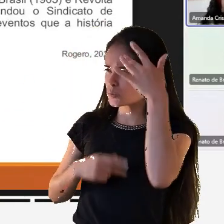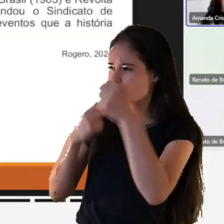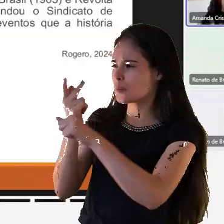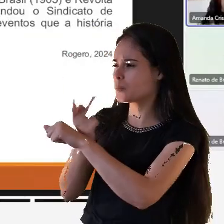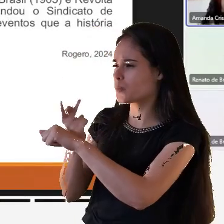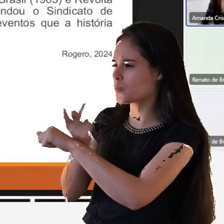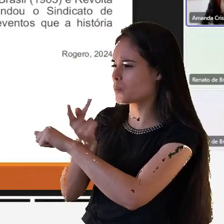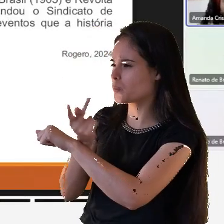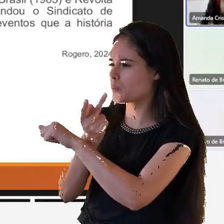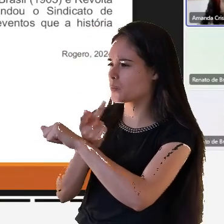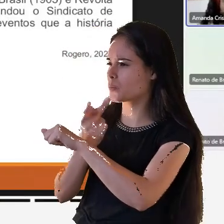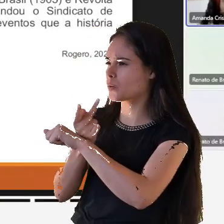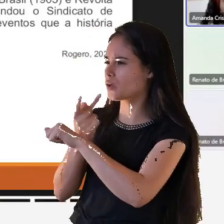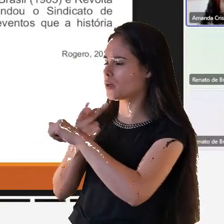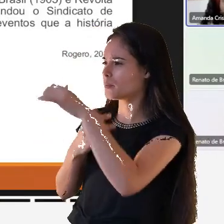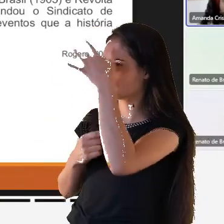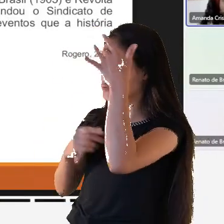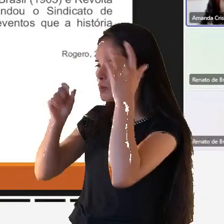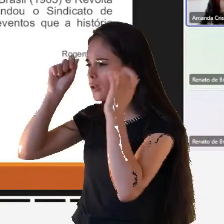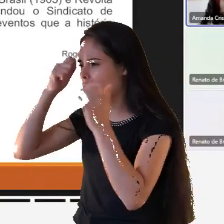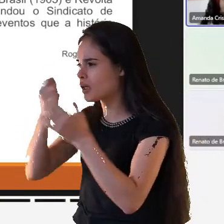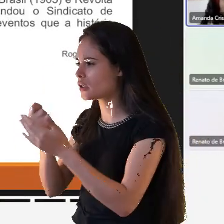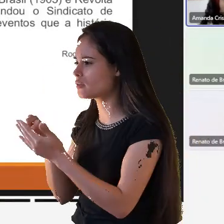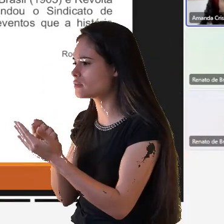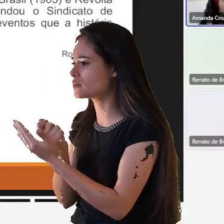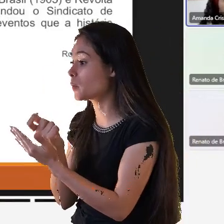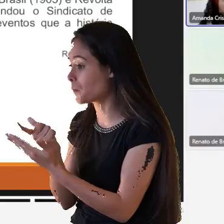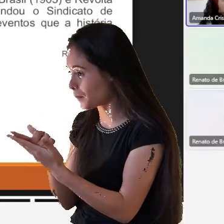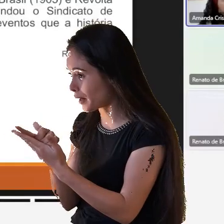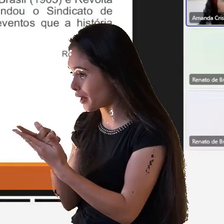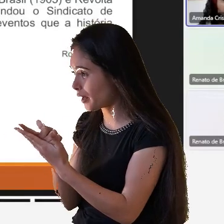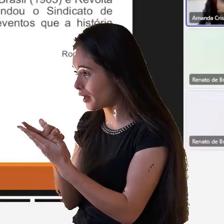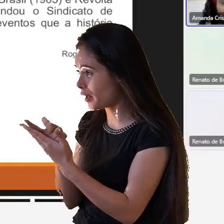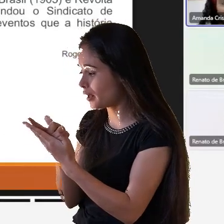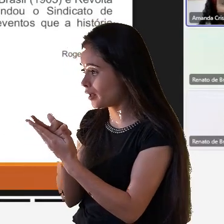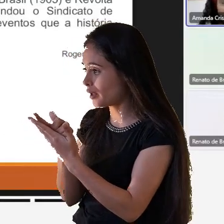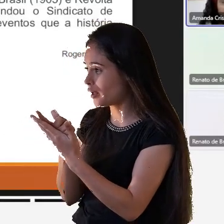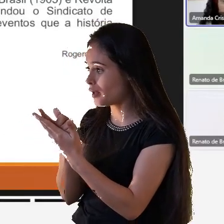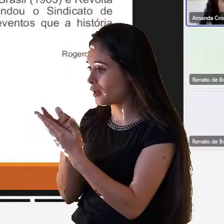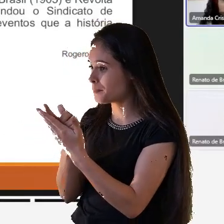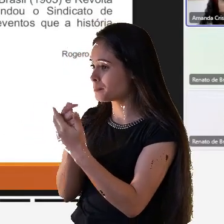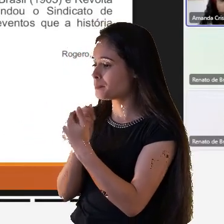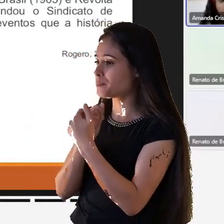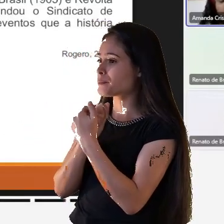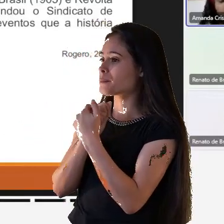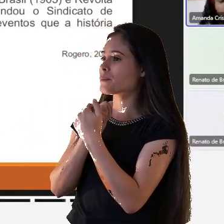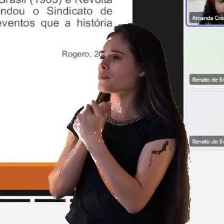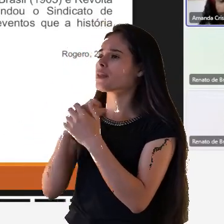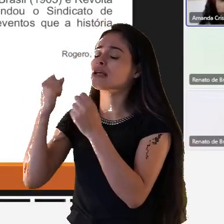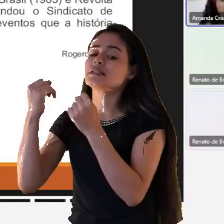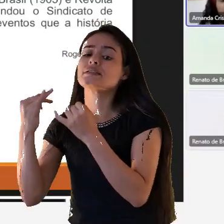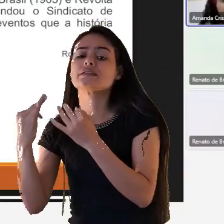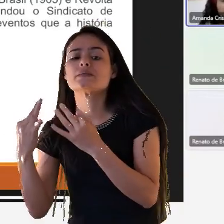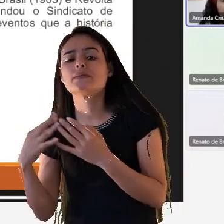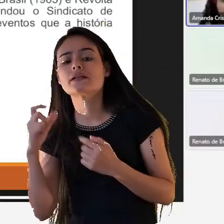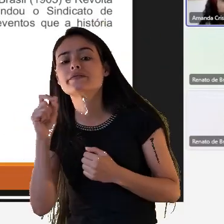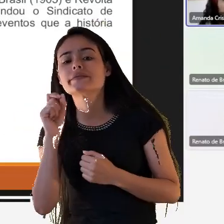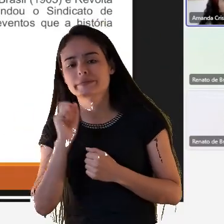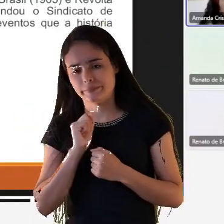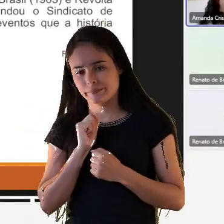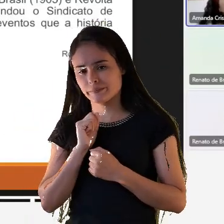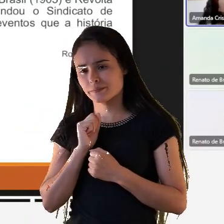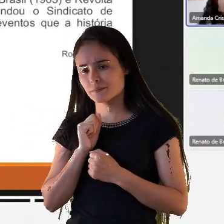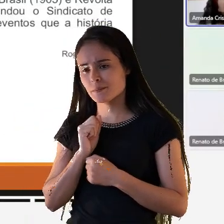perceber que muitos anunciantes colocavam as qualidades dos